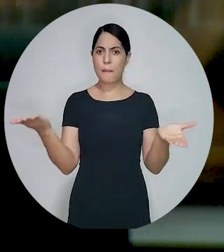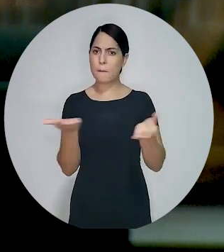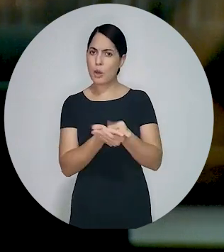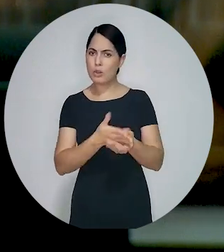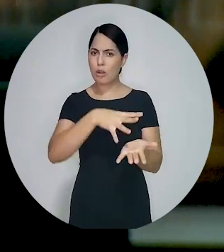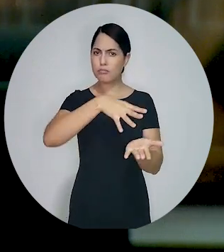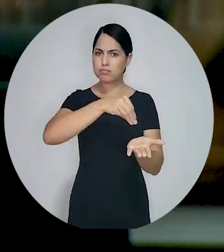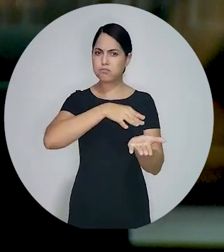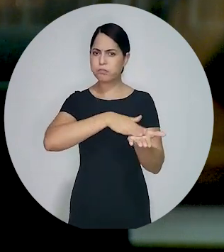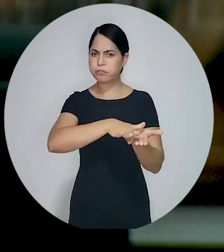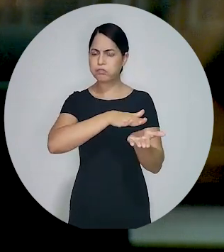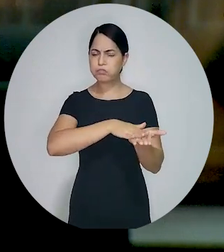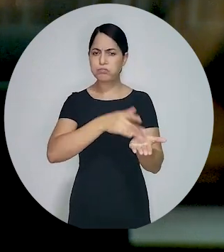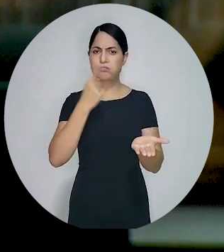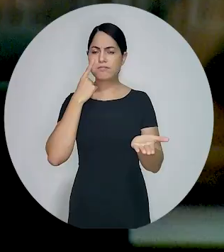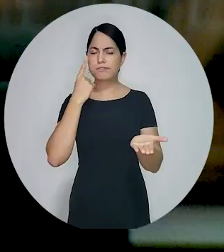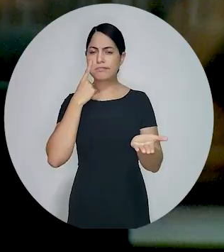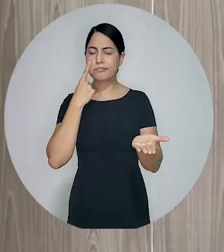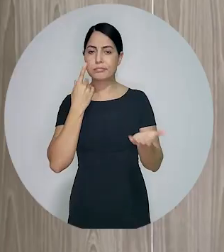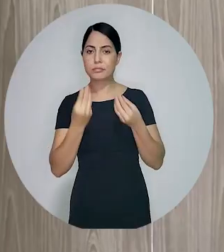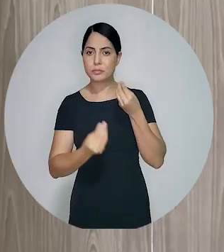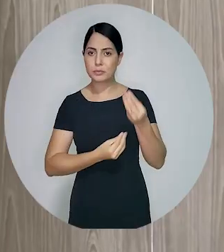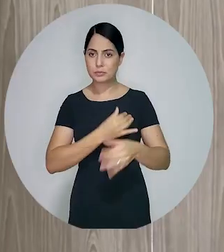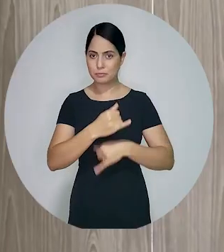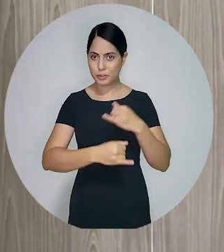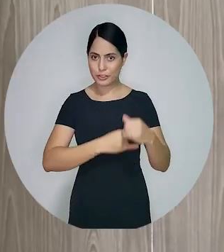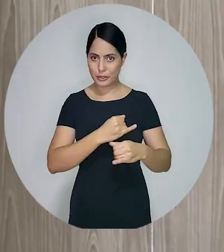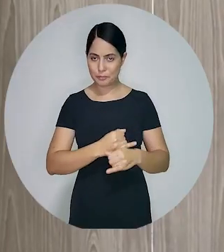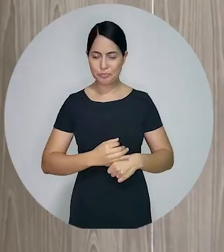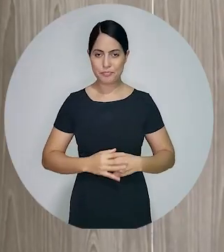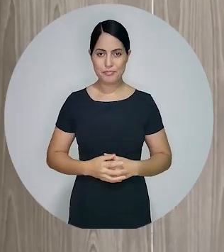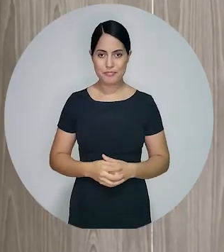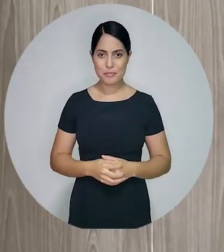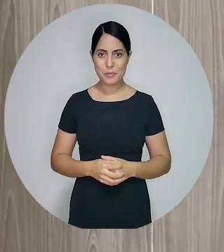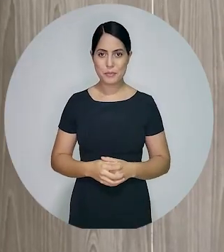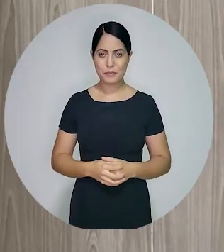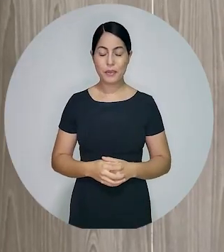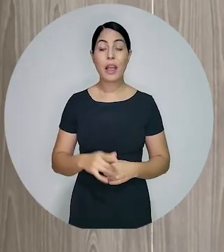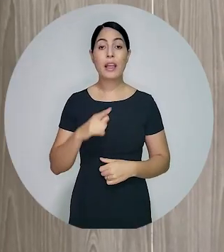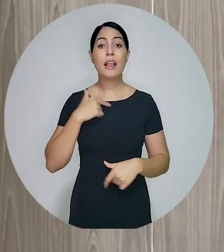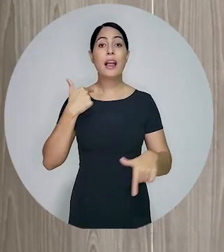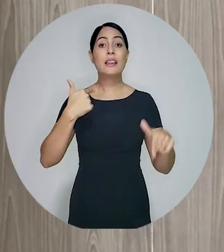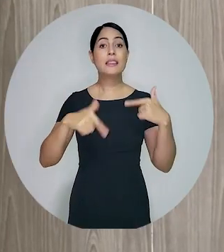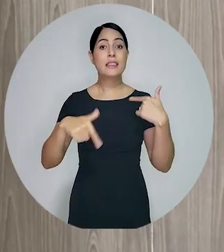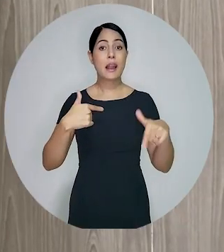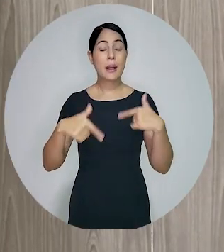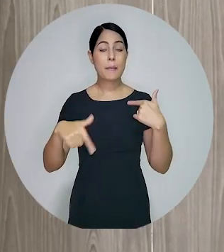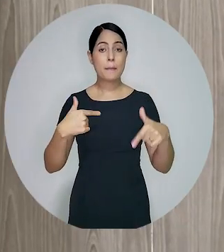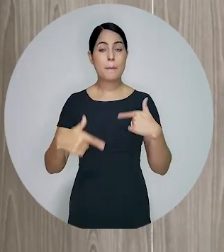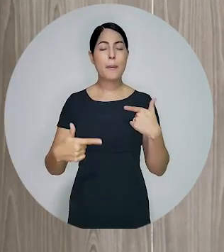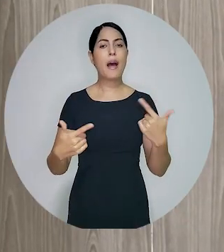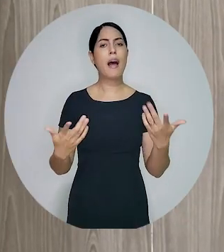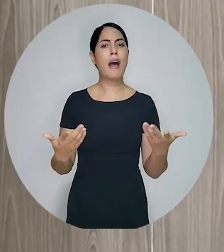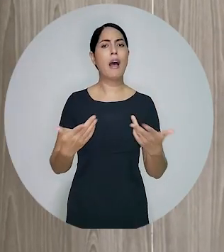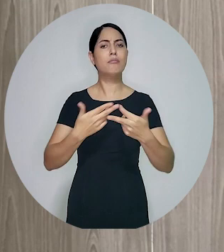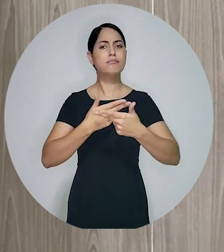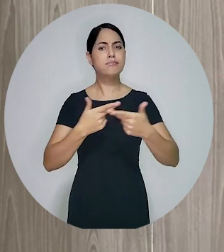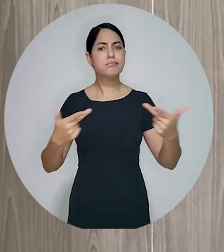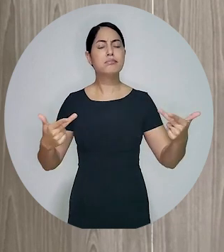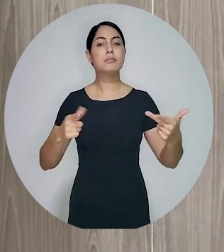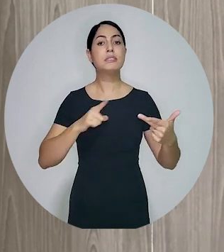dos processos. Acompanhe na entrevista. Na abertura dos trabalhos, o ministro destacou a